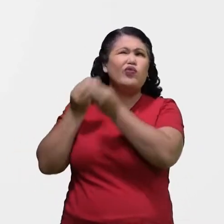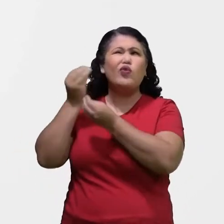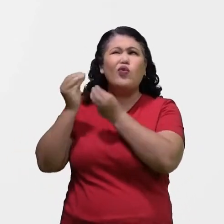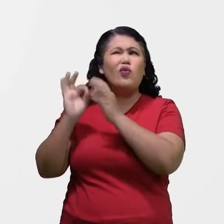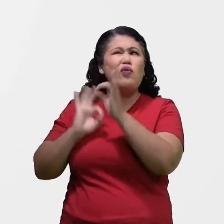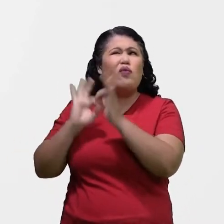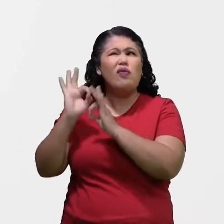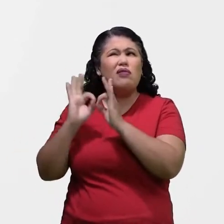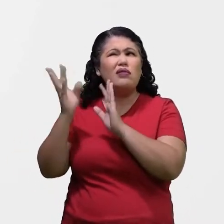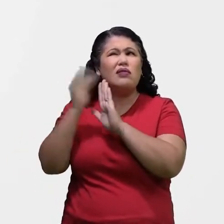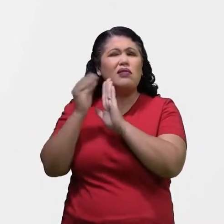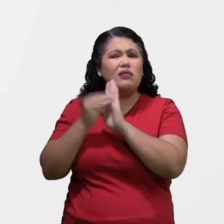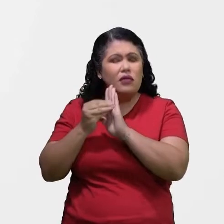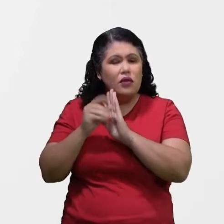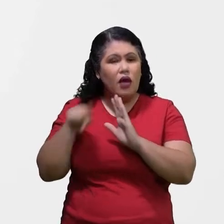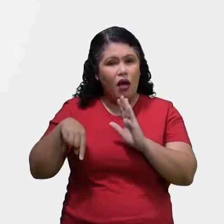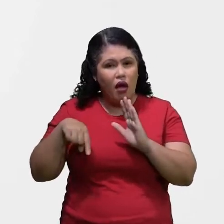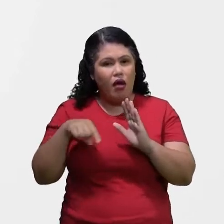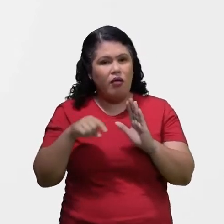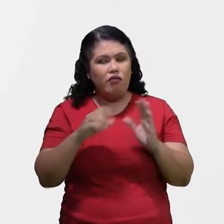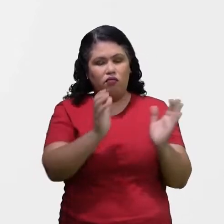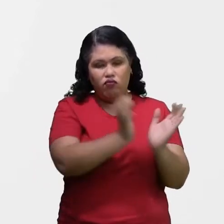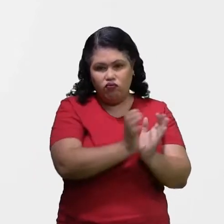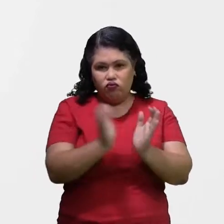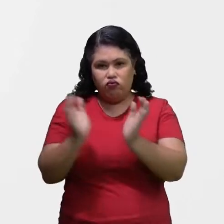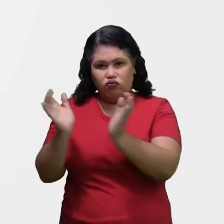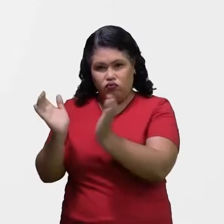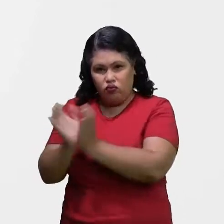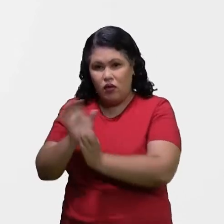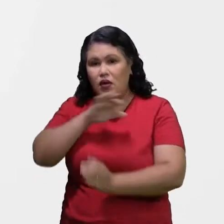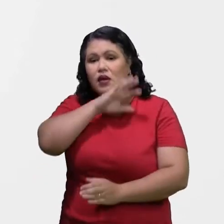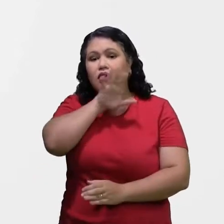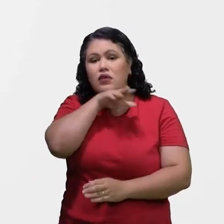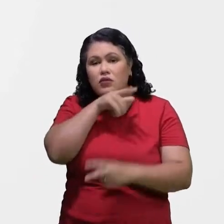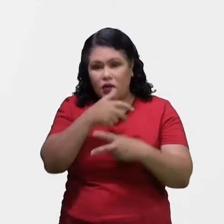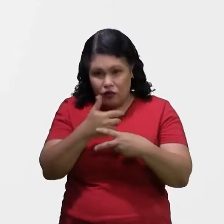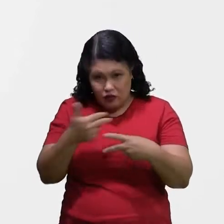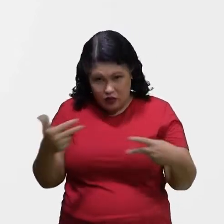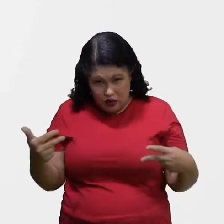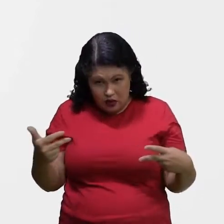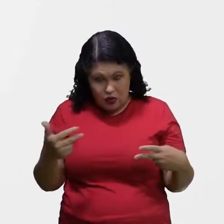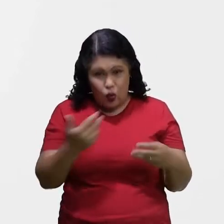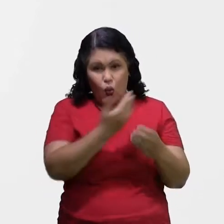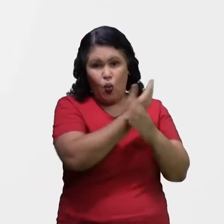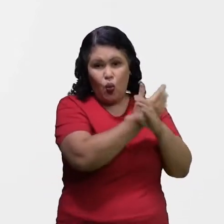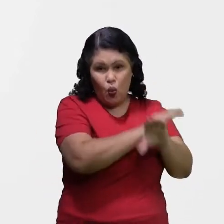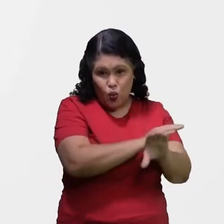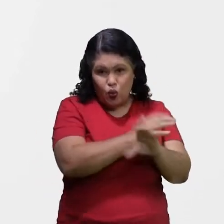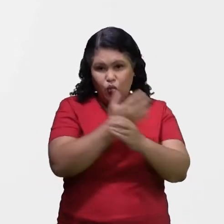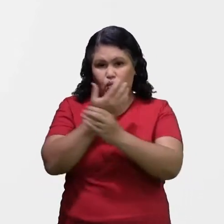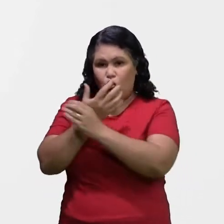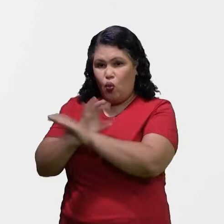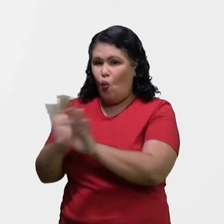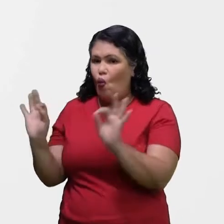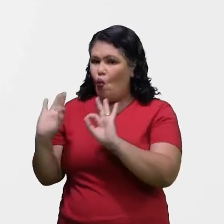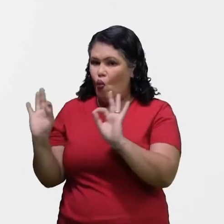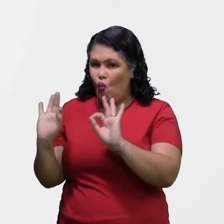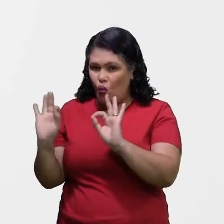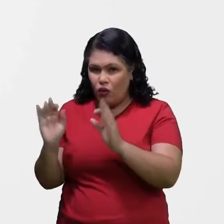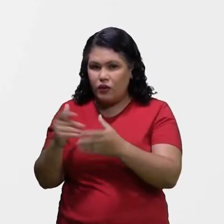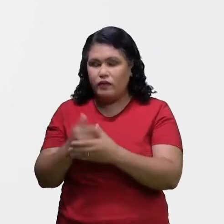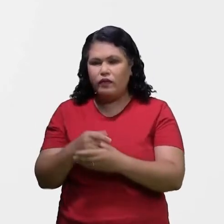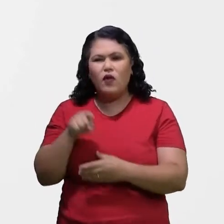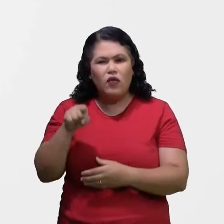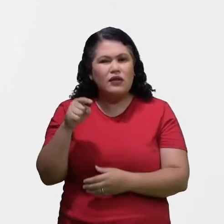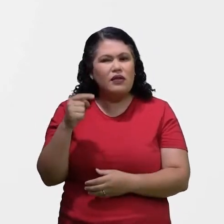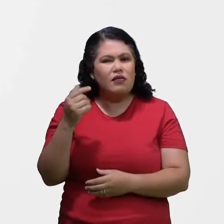classificação dos animais vertebrados e invertebrados. Nós vamos dialogar um pouco sobre esses animais, vocês vão entender quem são esses